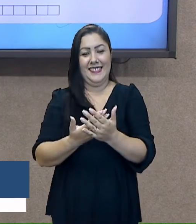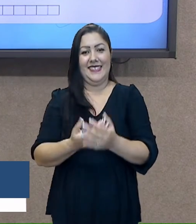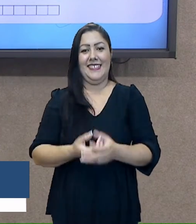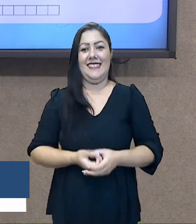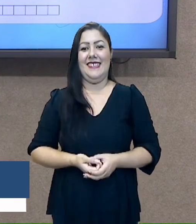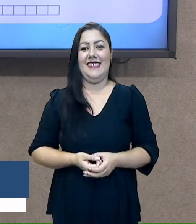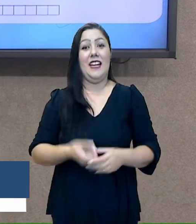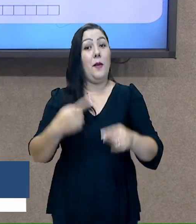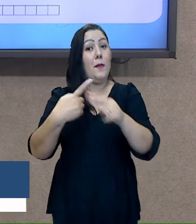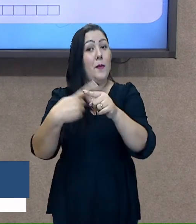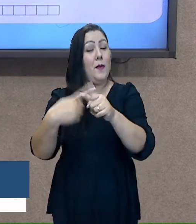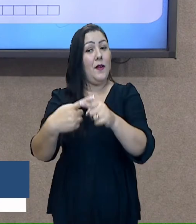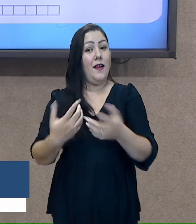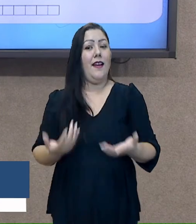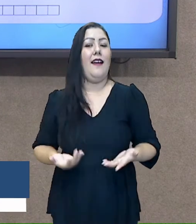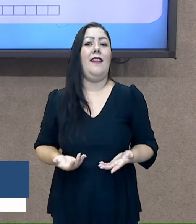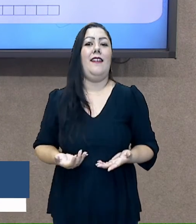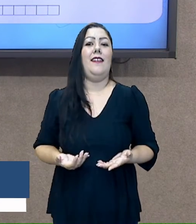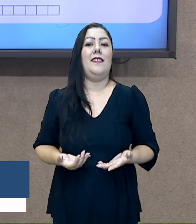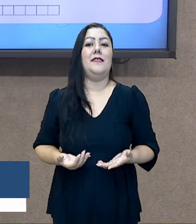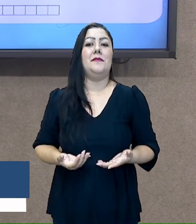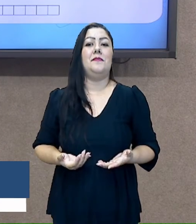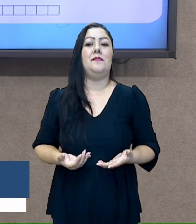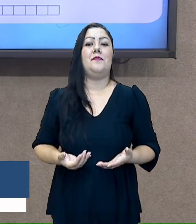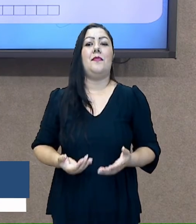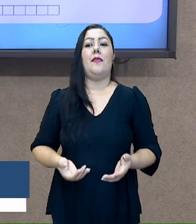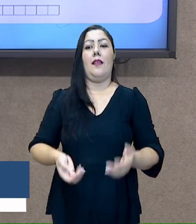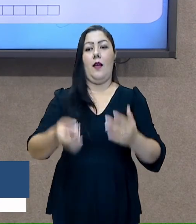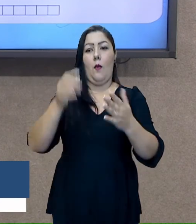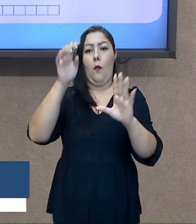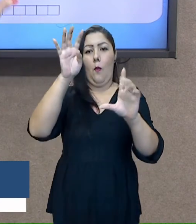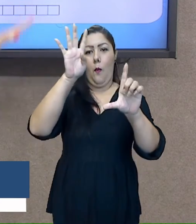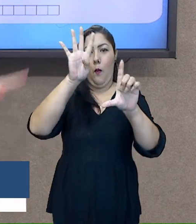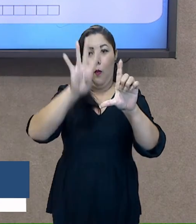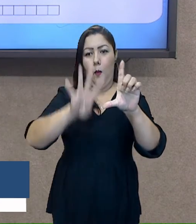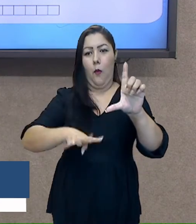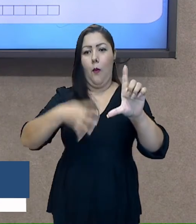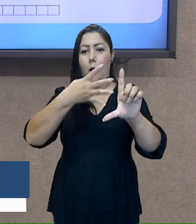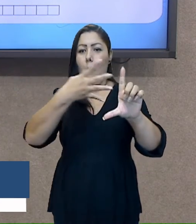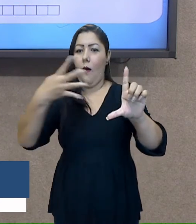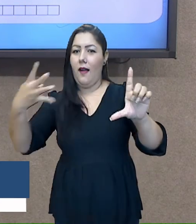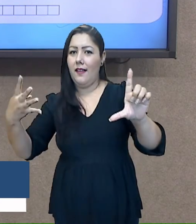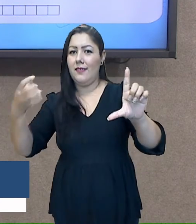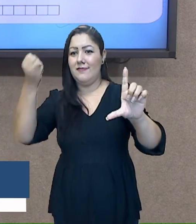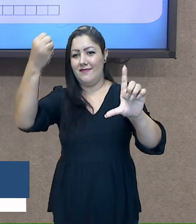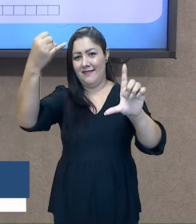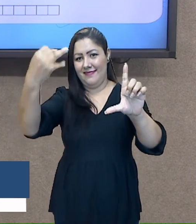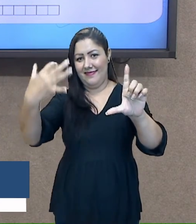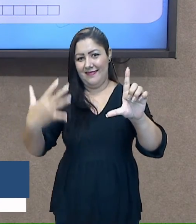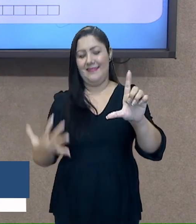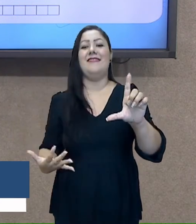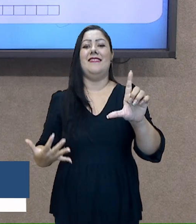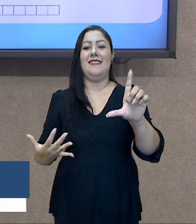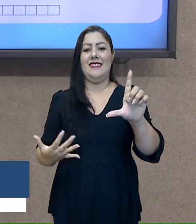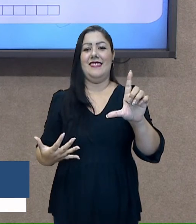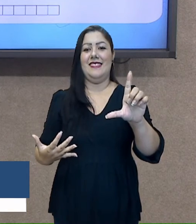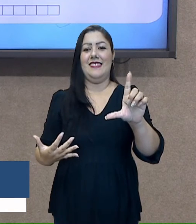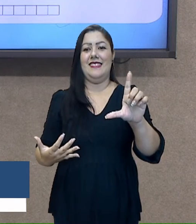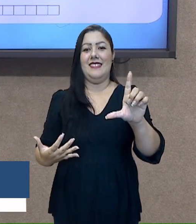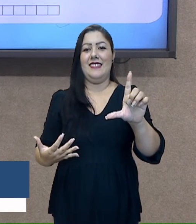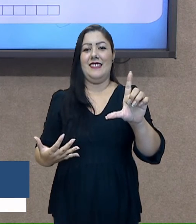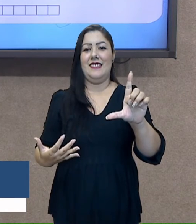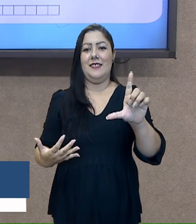quê? Porque a gente vai comentar sobre esse espaço, sobre